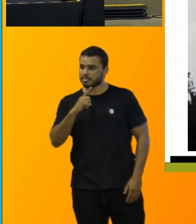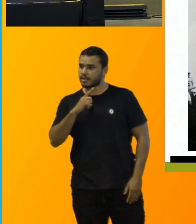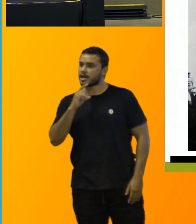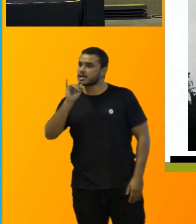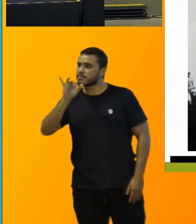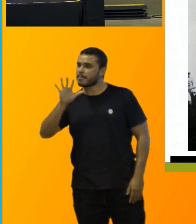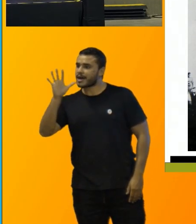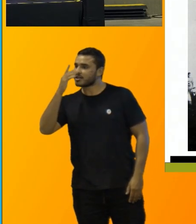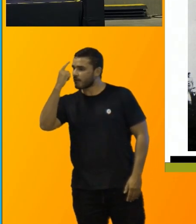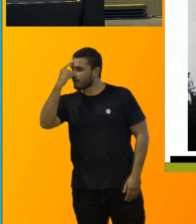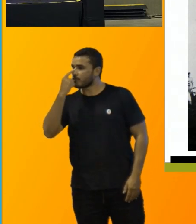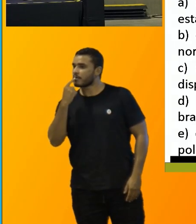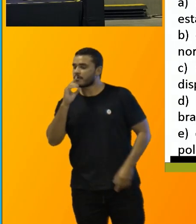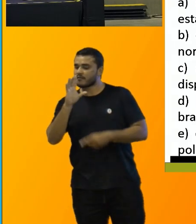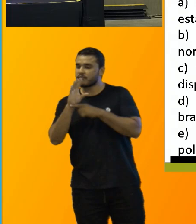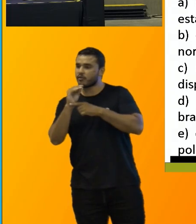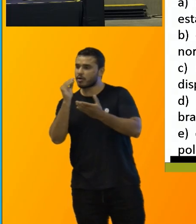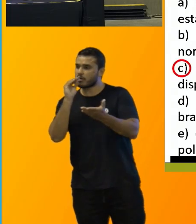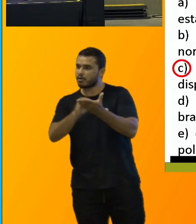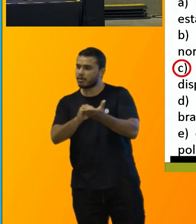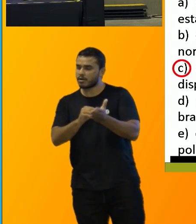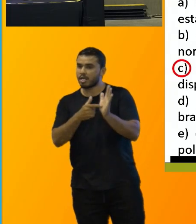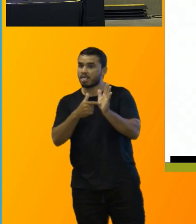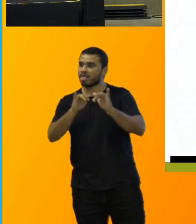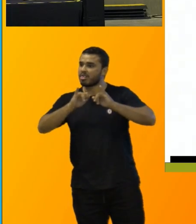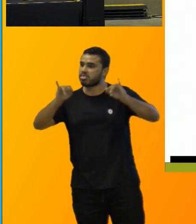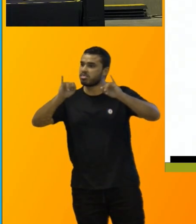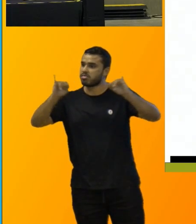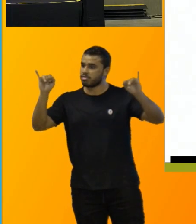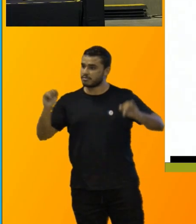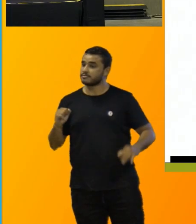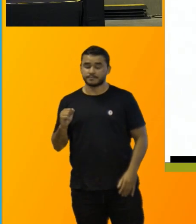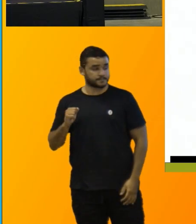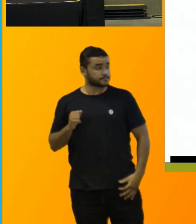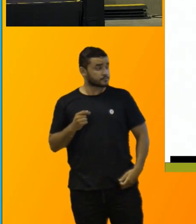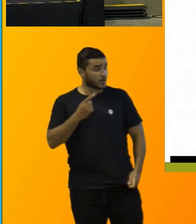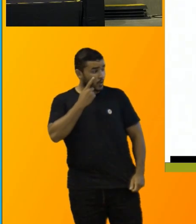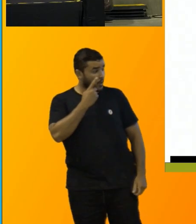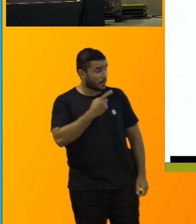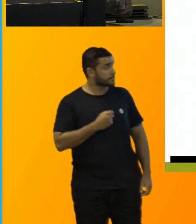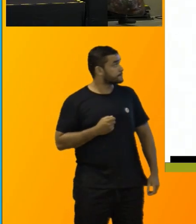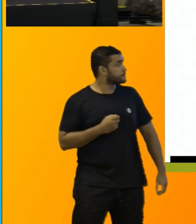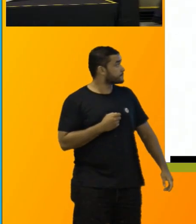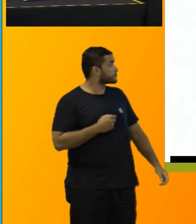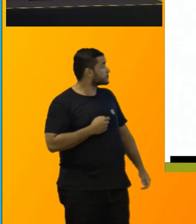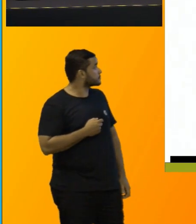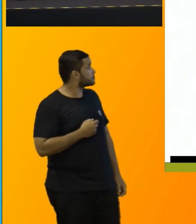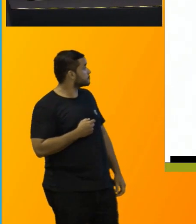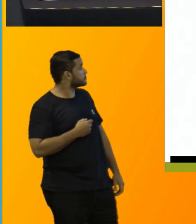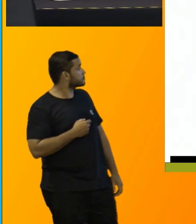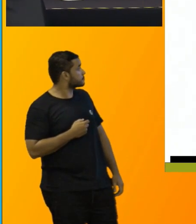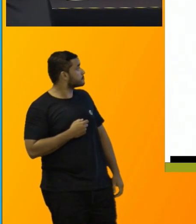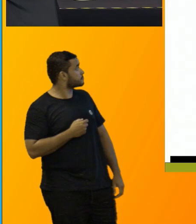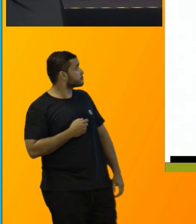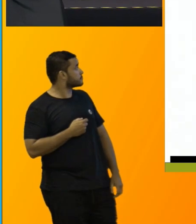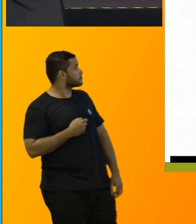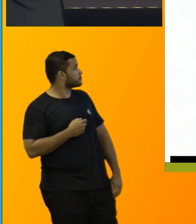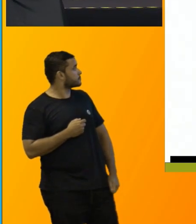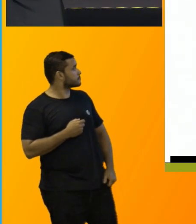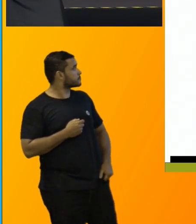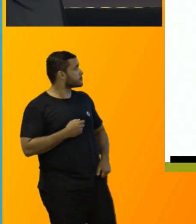disse? Lembra sim ou não? Olha só. Deixa eu ver se eu acho que essa daqui é fantástica, essa imagem. Olha para